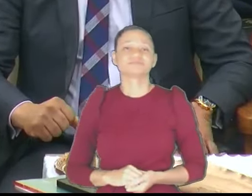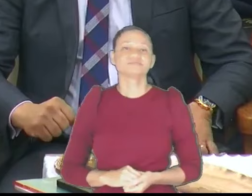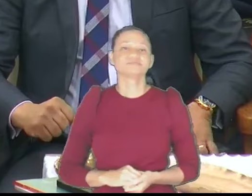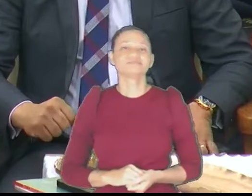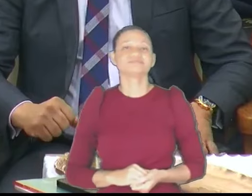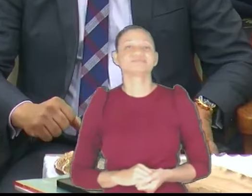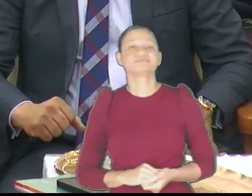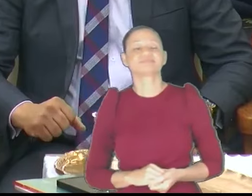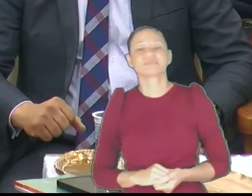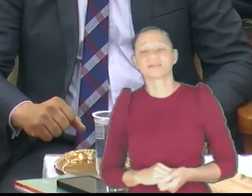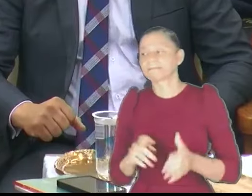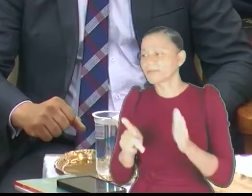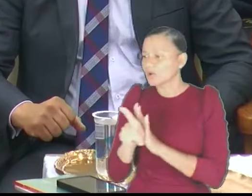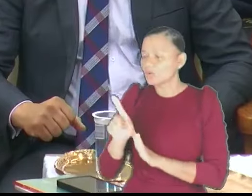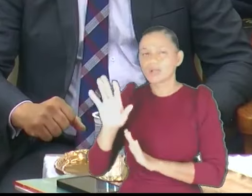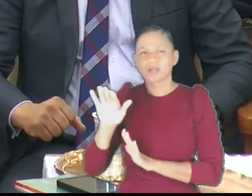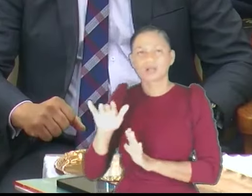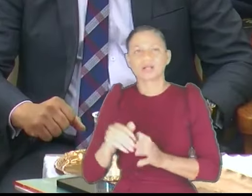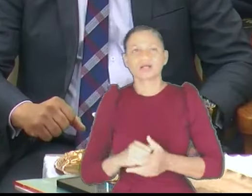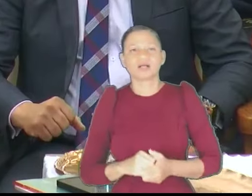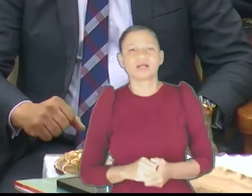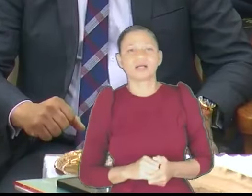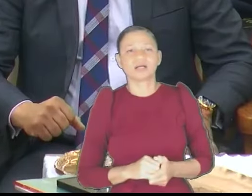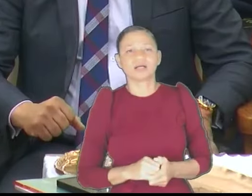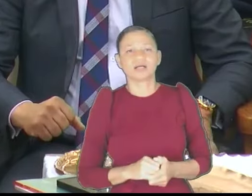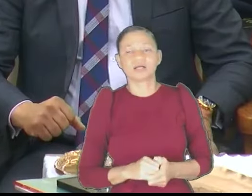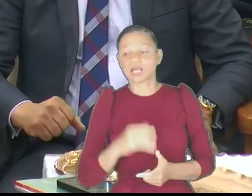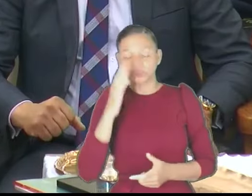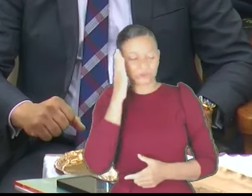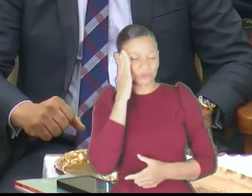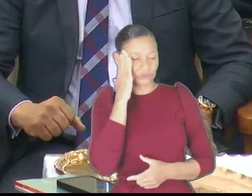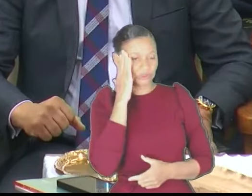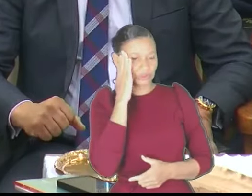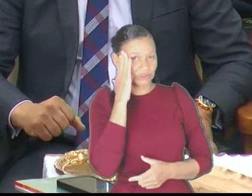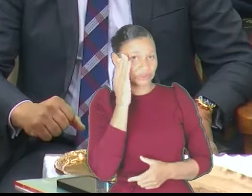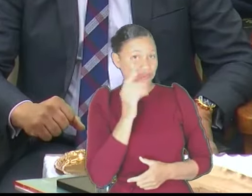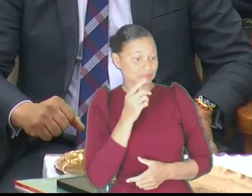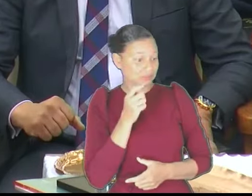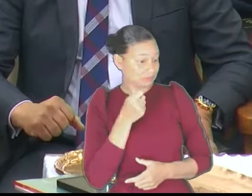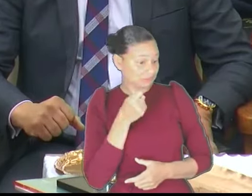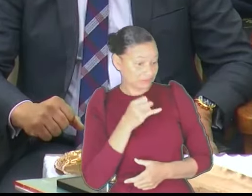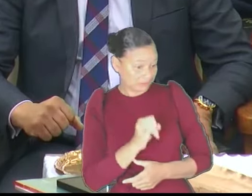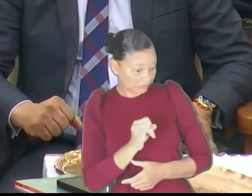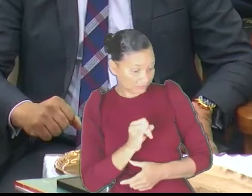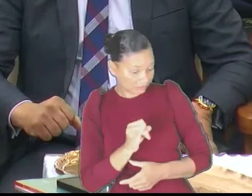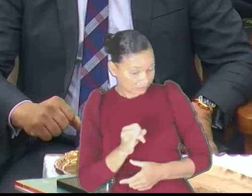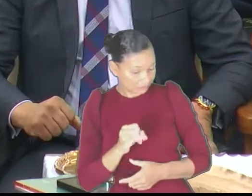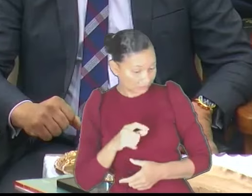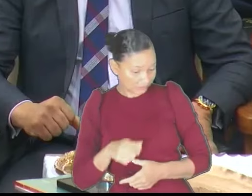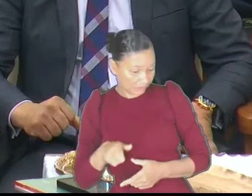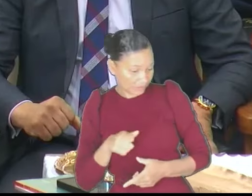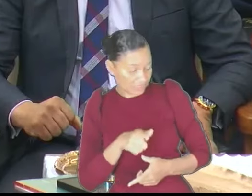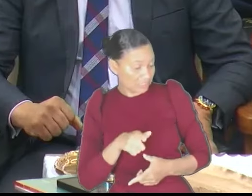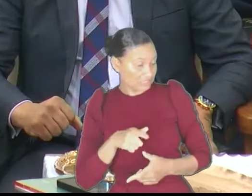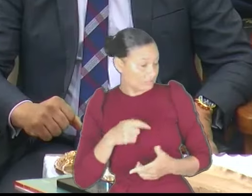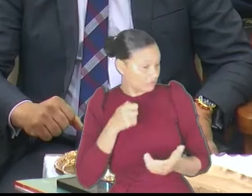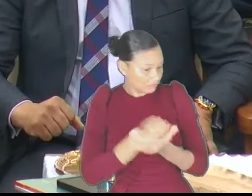Mas aí ele pergunta, eu entendi, quer dizer que se ele não der, vocês excluem. Devia, mas a gente deixa